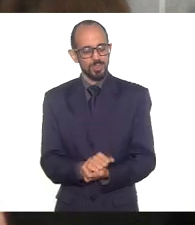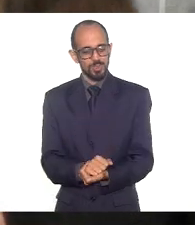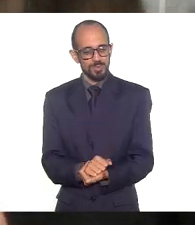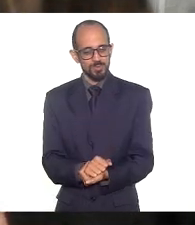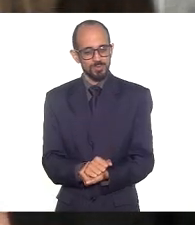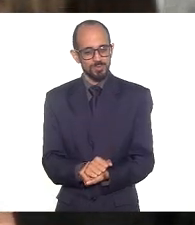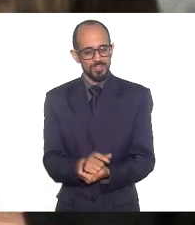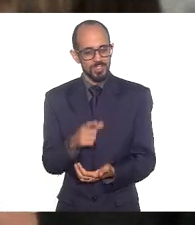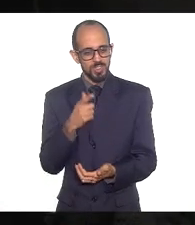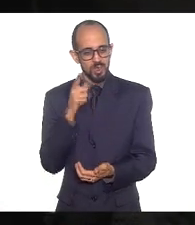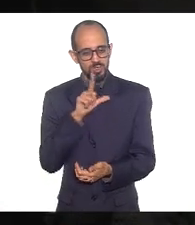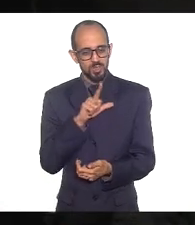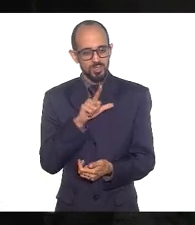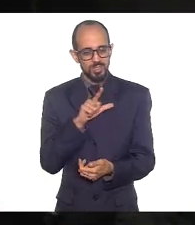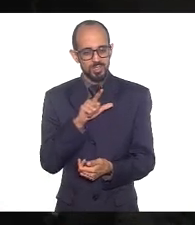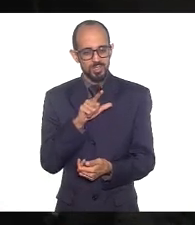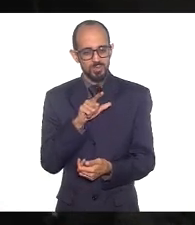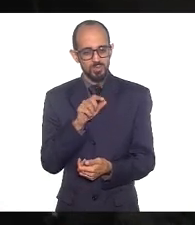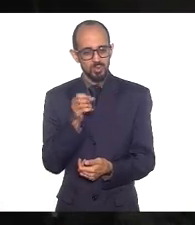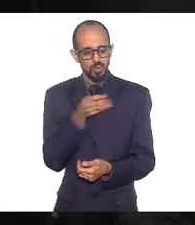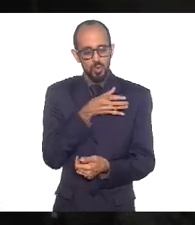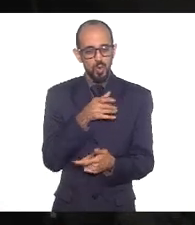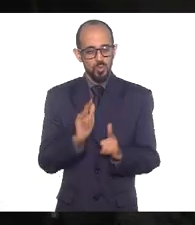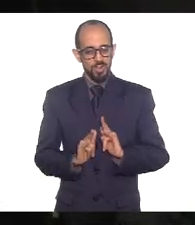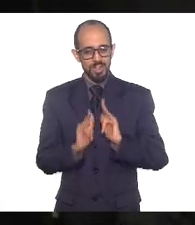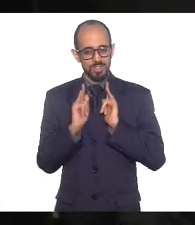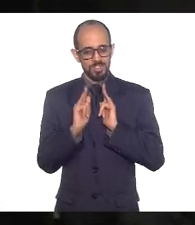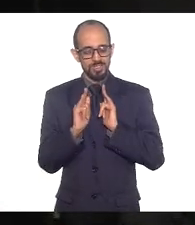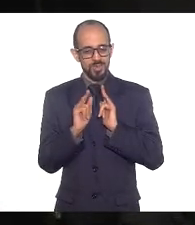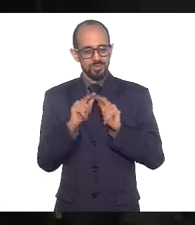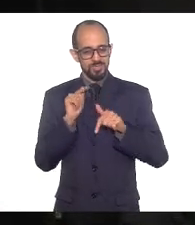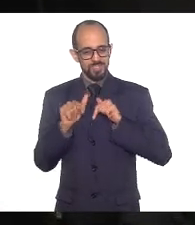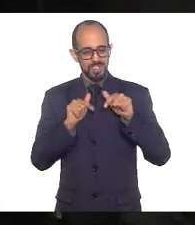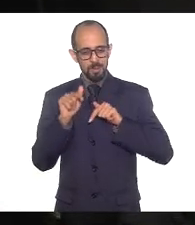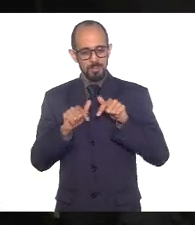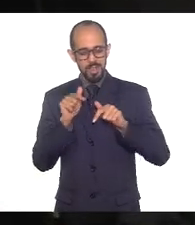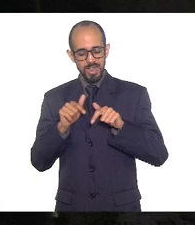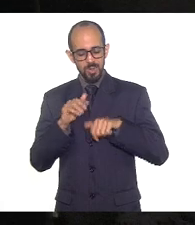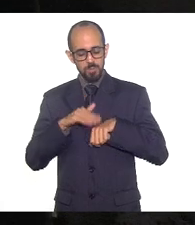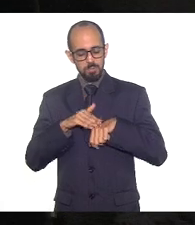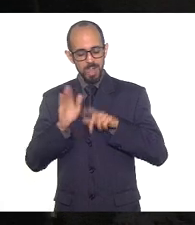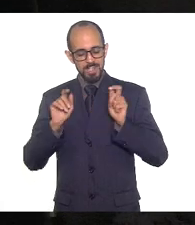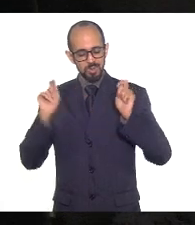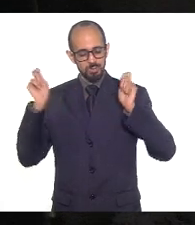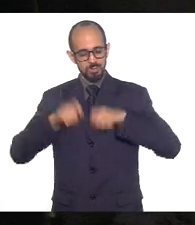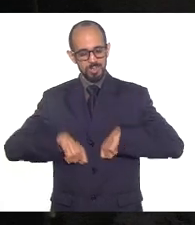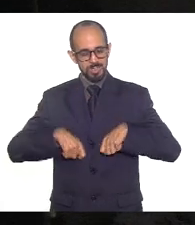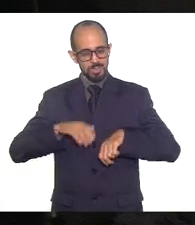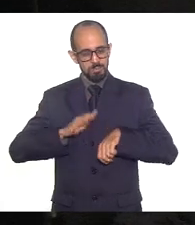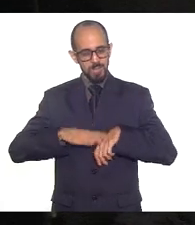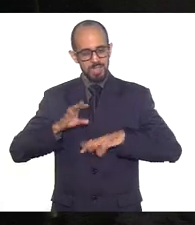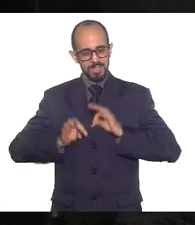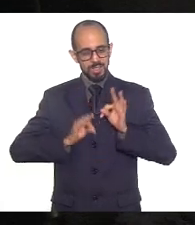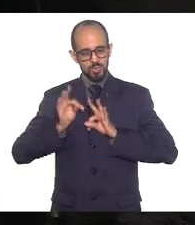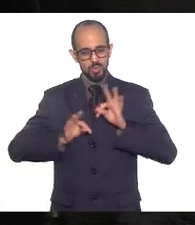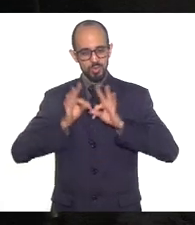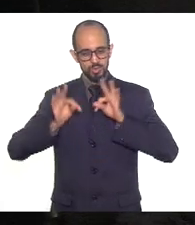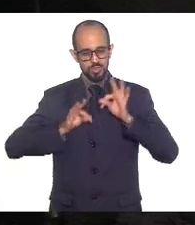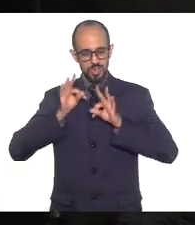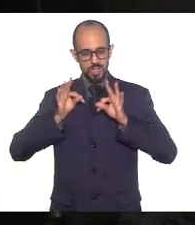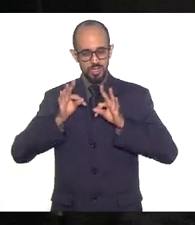consiga lá no novo local no a lesão trabalhar com muito mais competência com muito mais tecnologia